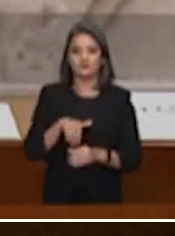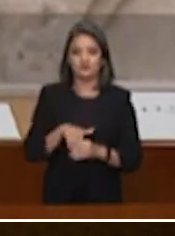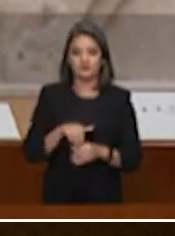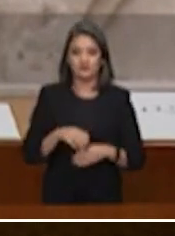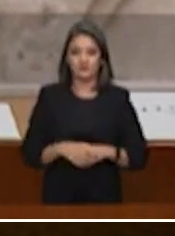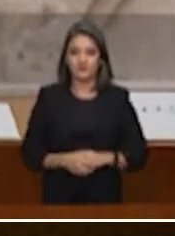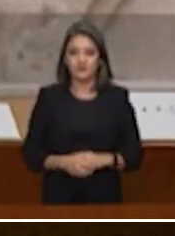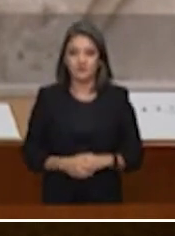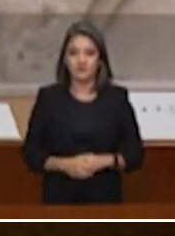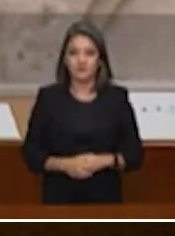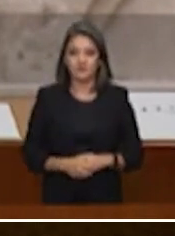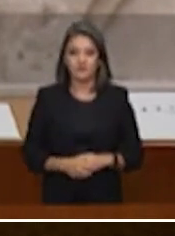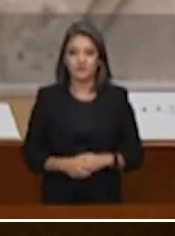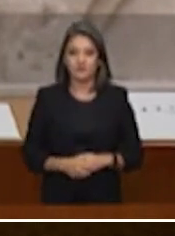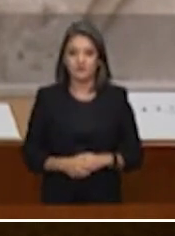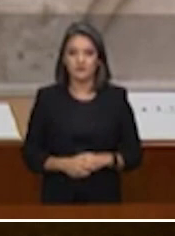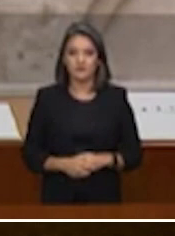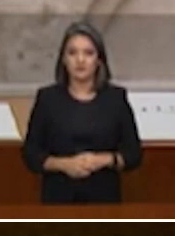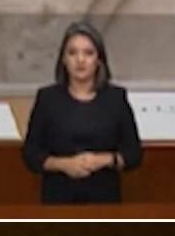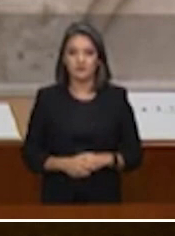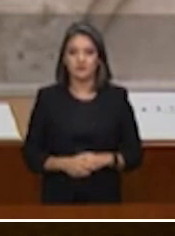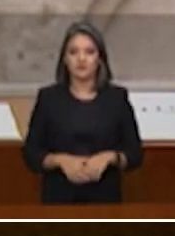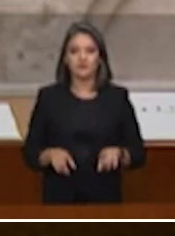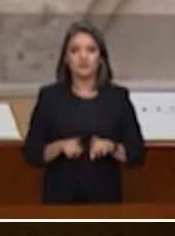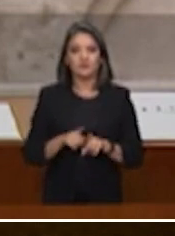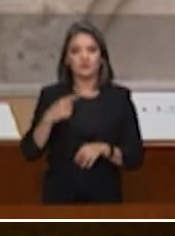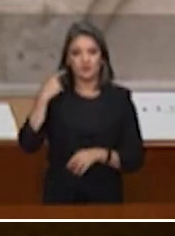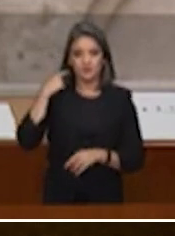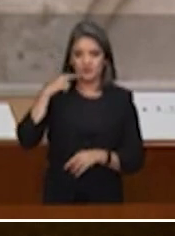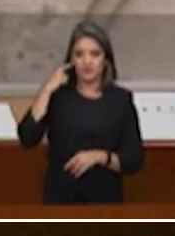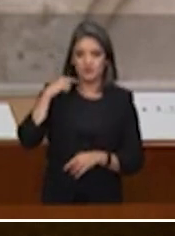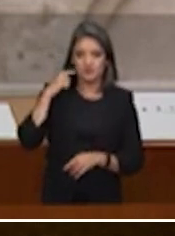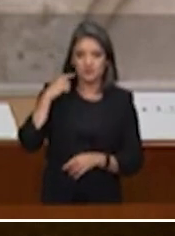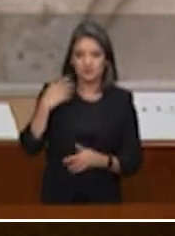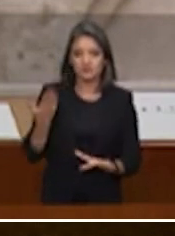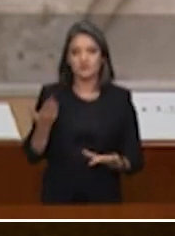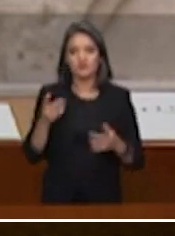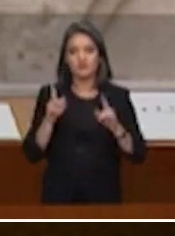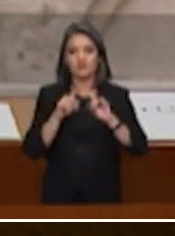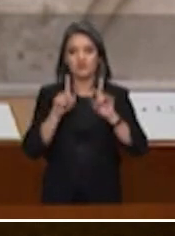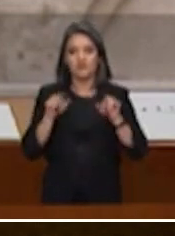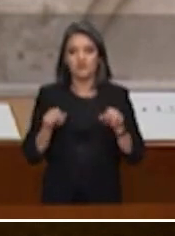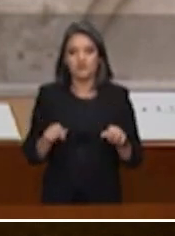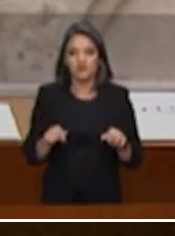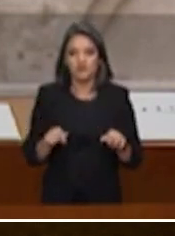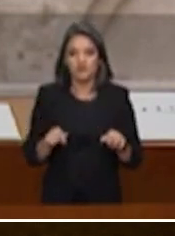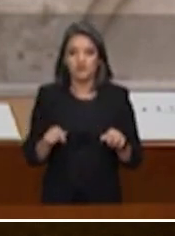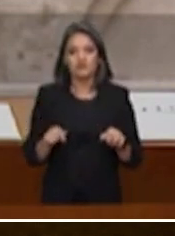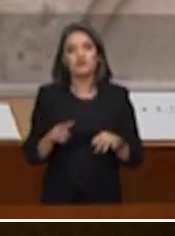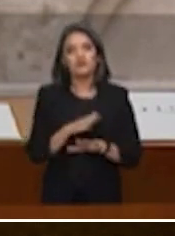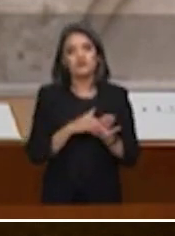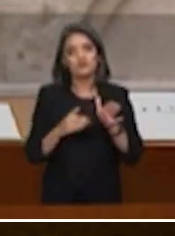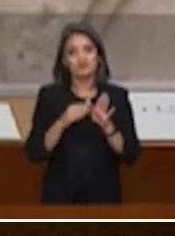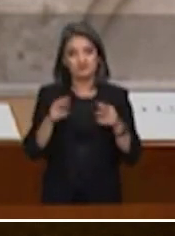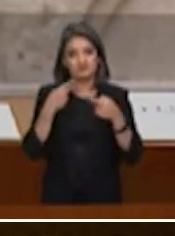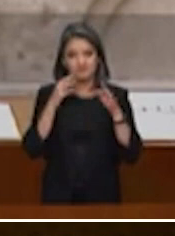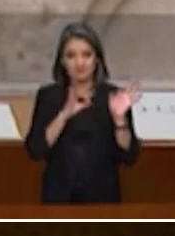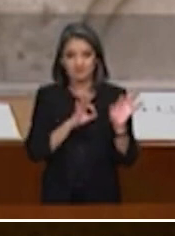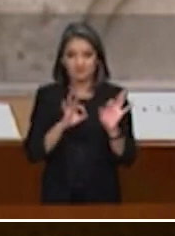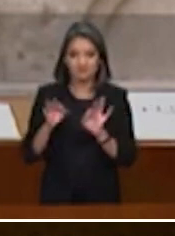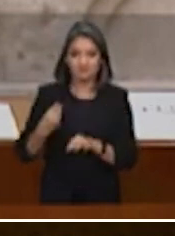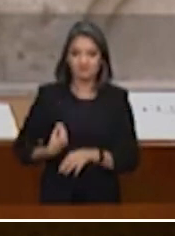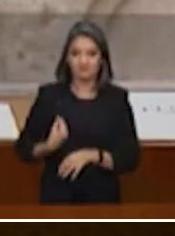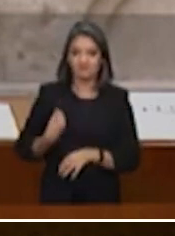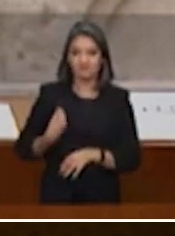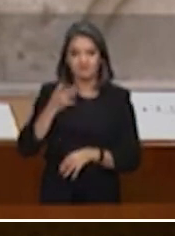forma administrativa uma Emenda ementa regimental e faz essa propositura aí dos 90 dias que é a parte para